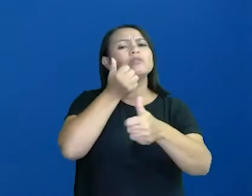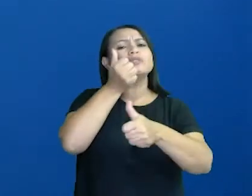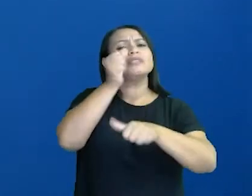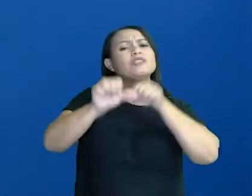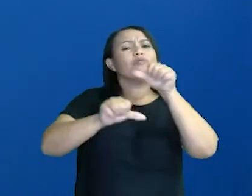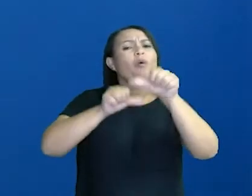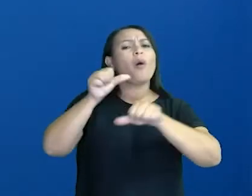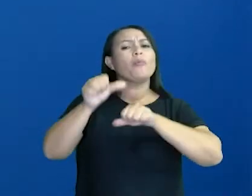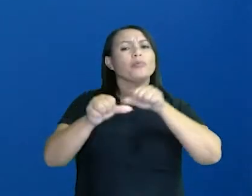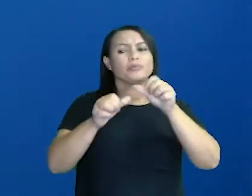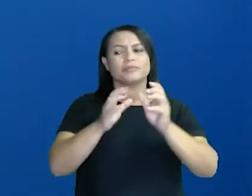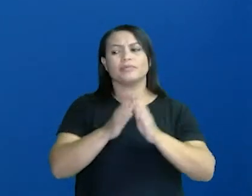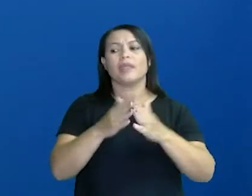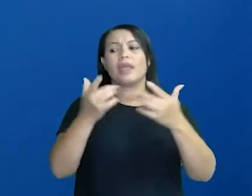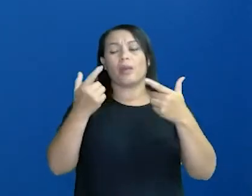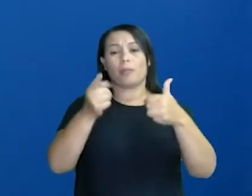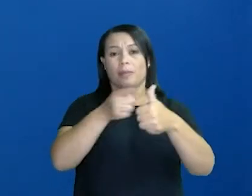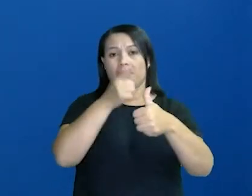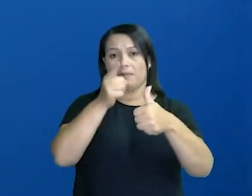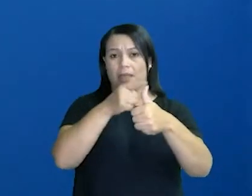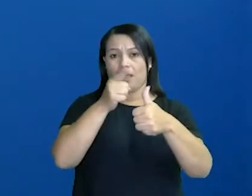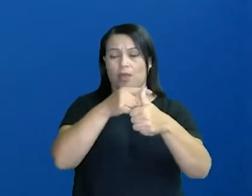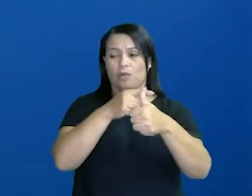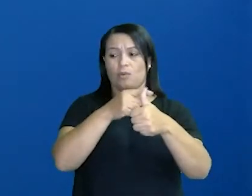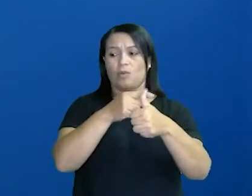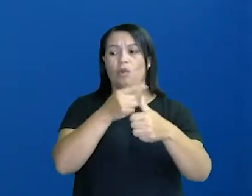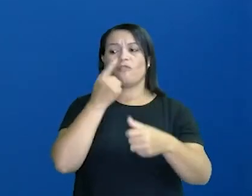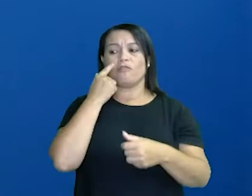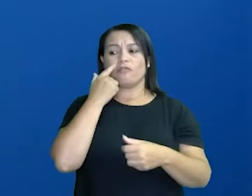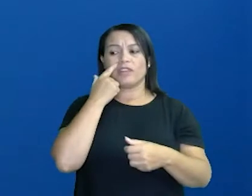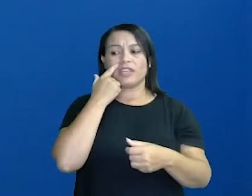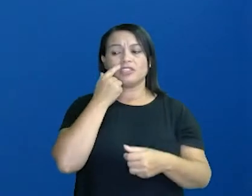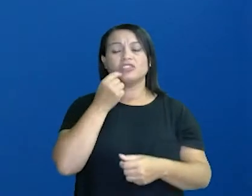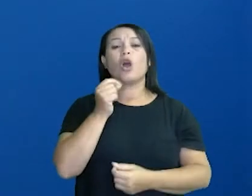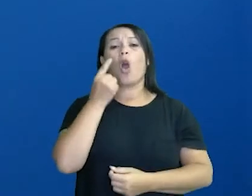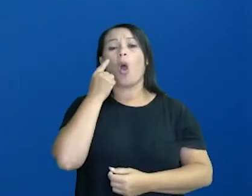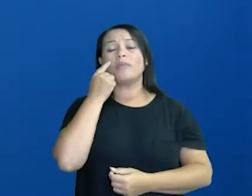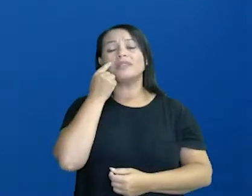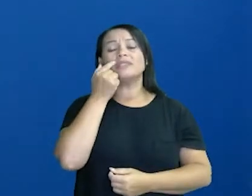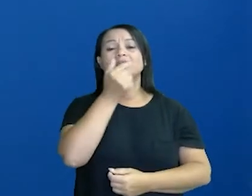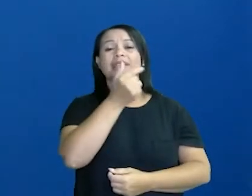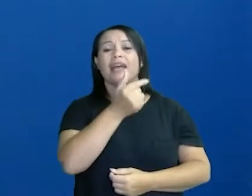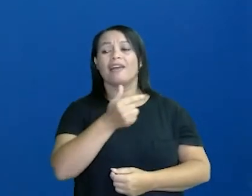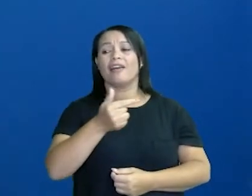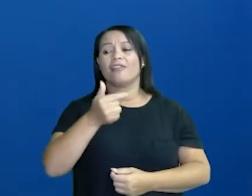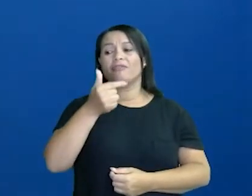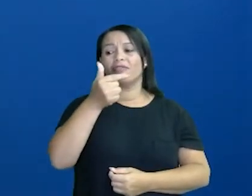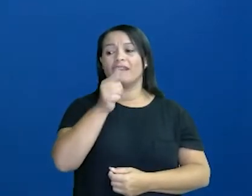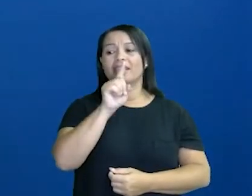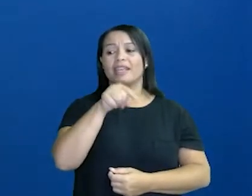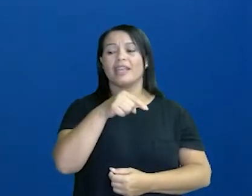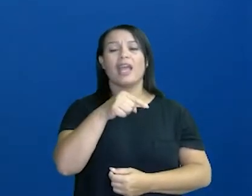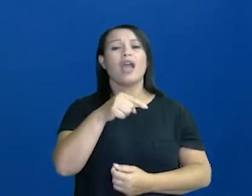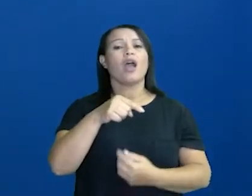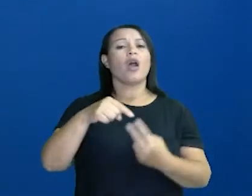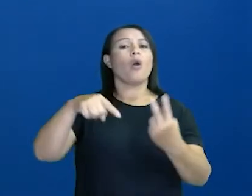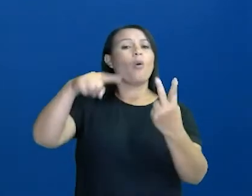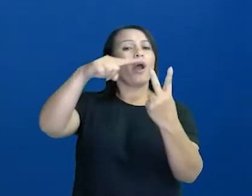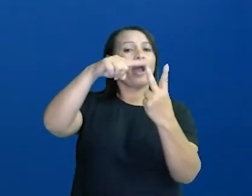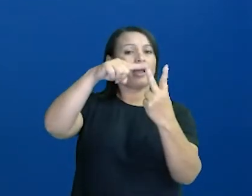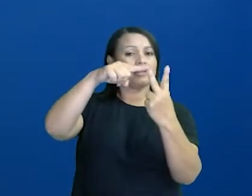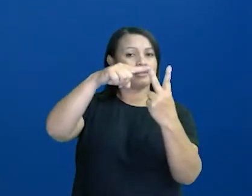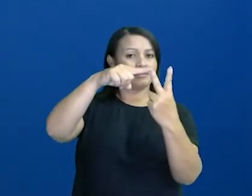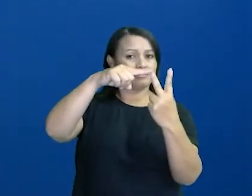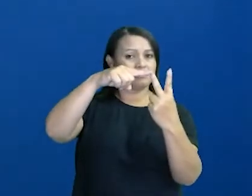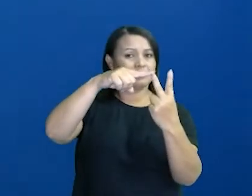é que Eu transformo isso é o primeiro coloca o meu radical que é o sinal da